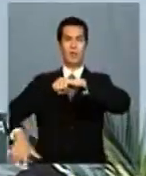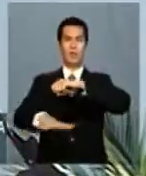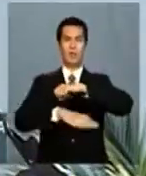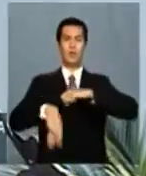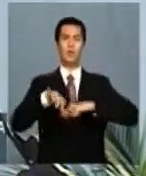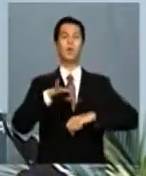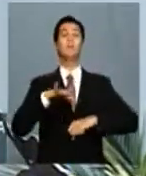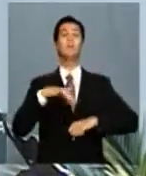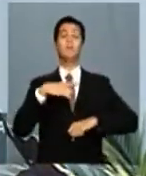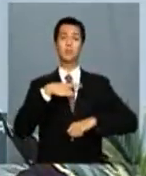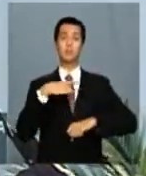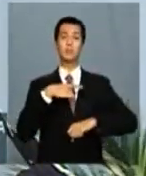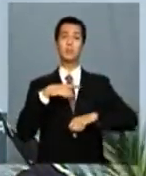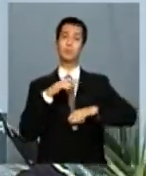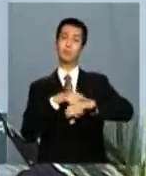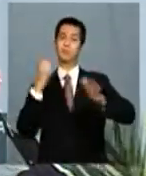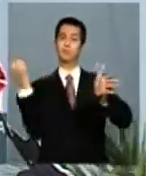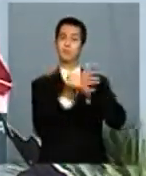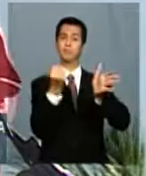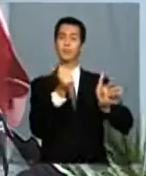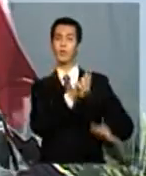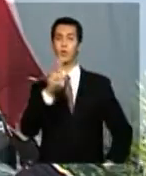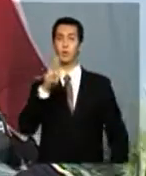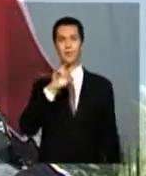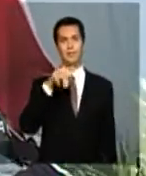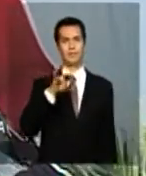tenha o nome de Anita Garibaldi.